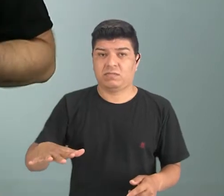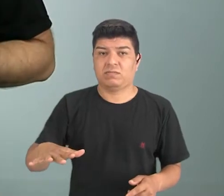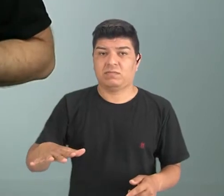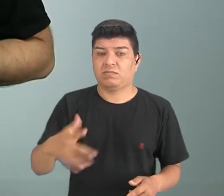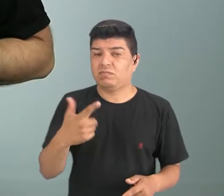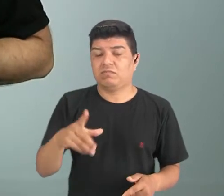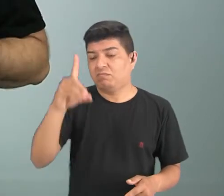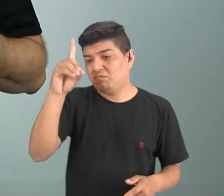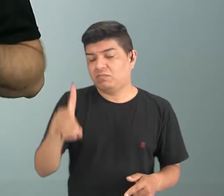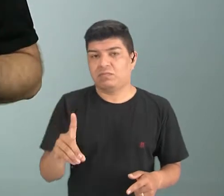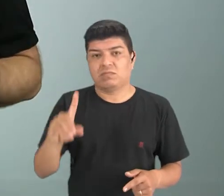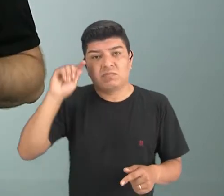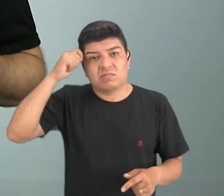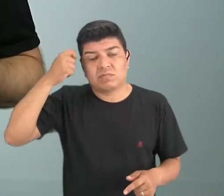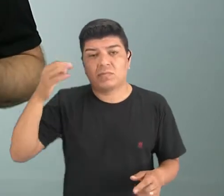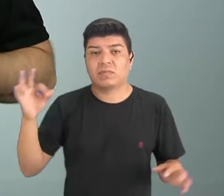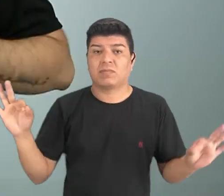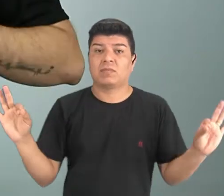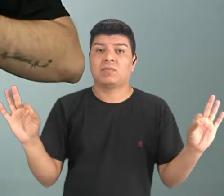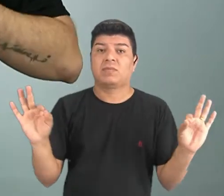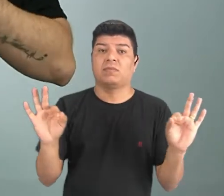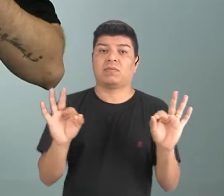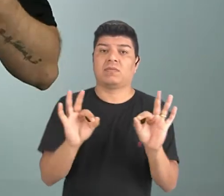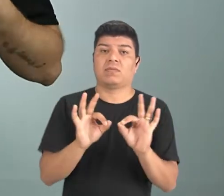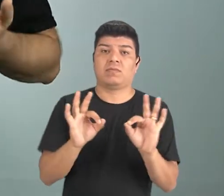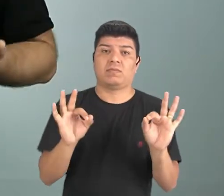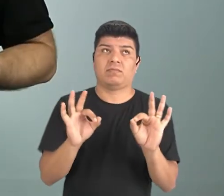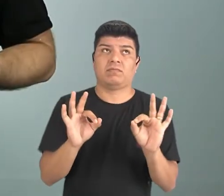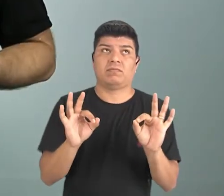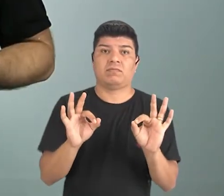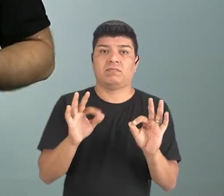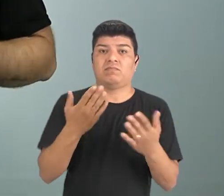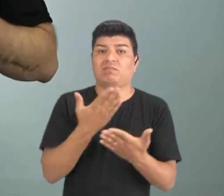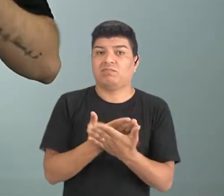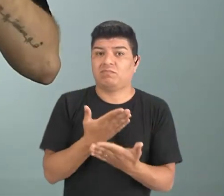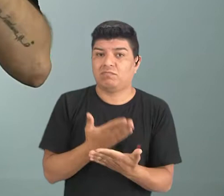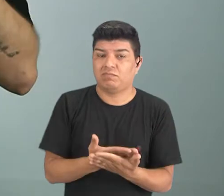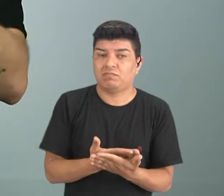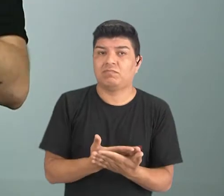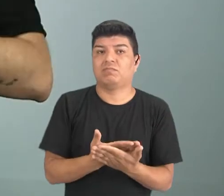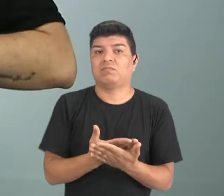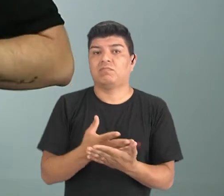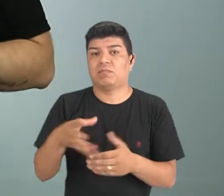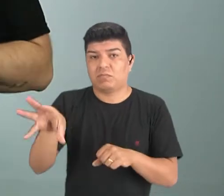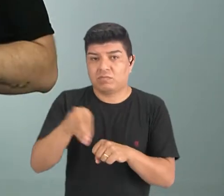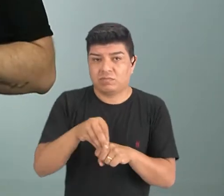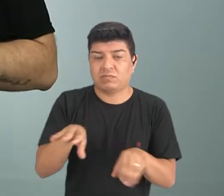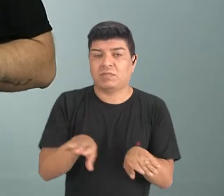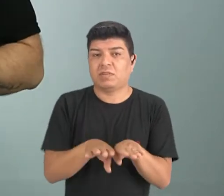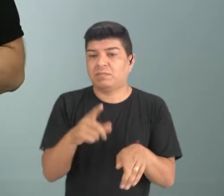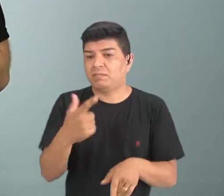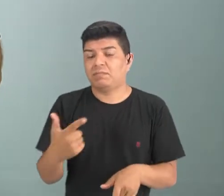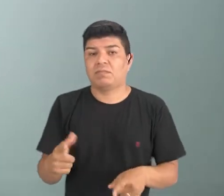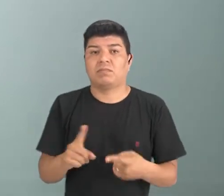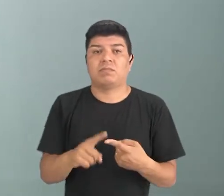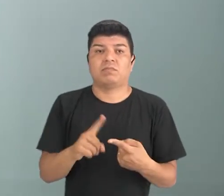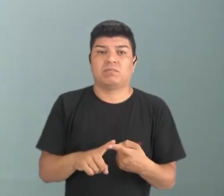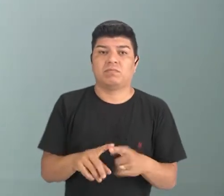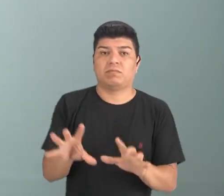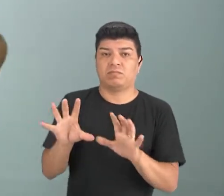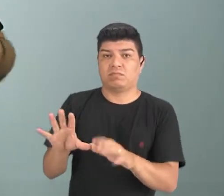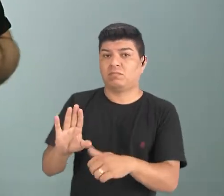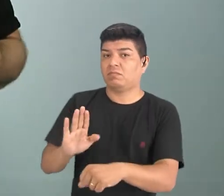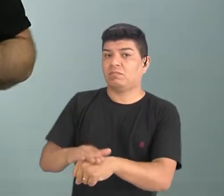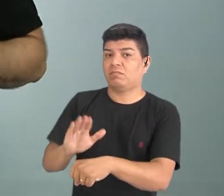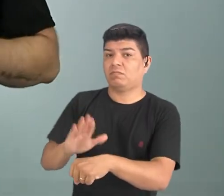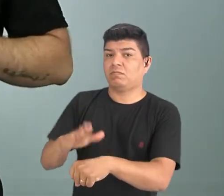não tinha direito, os negros não tinham direito a estudo, não tinha direito a conhecimento, porque para eles, quanto